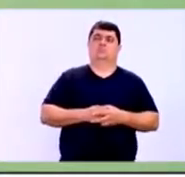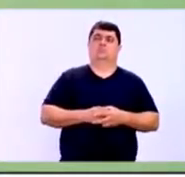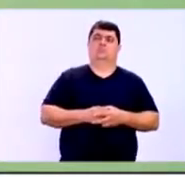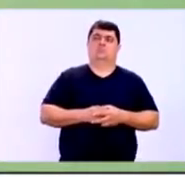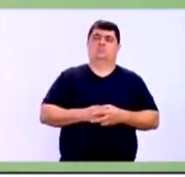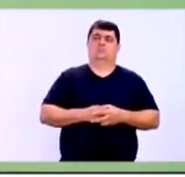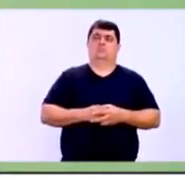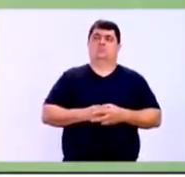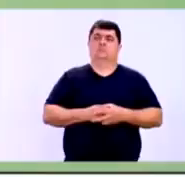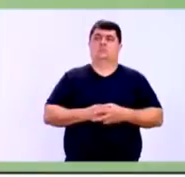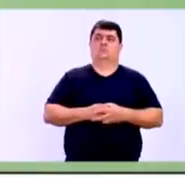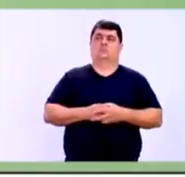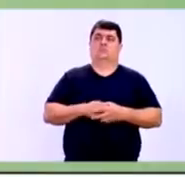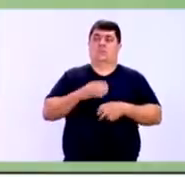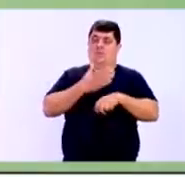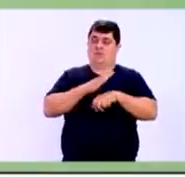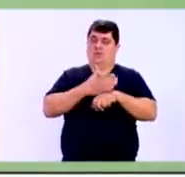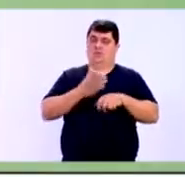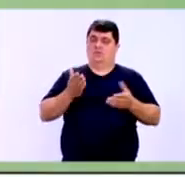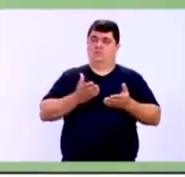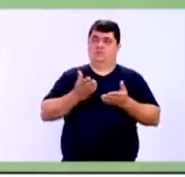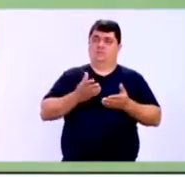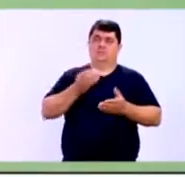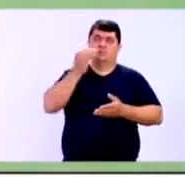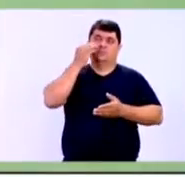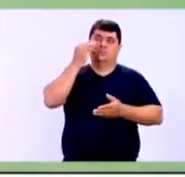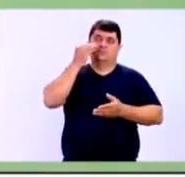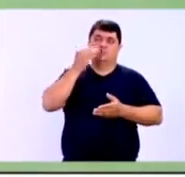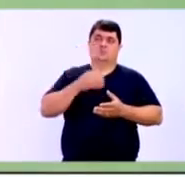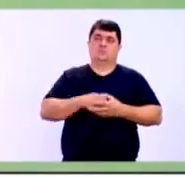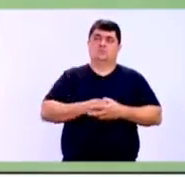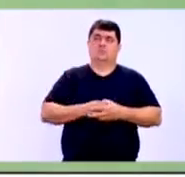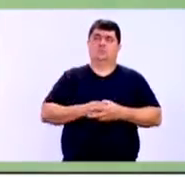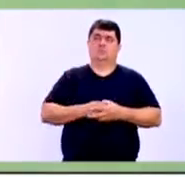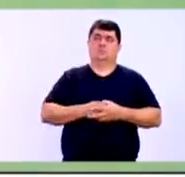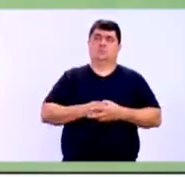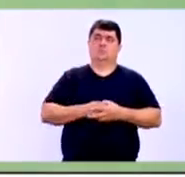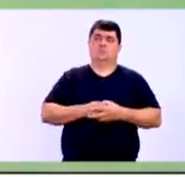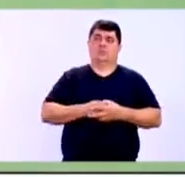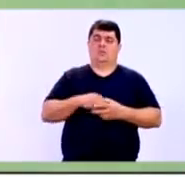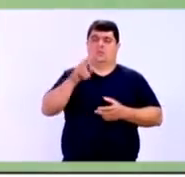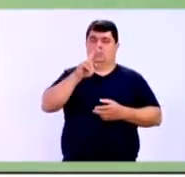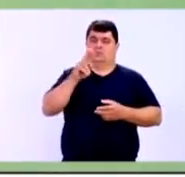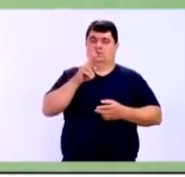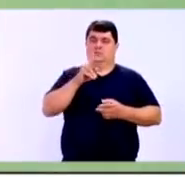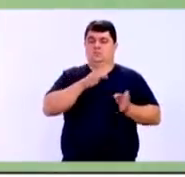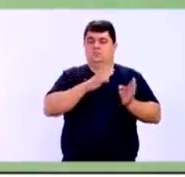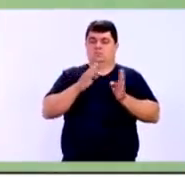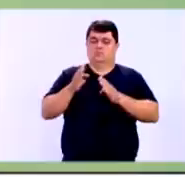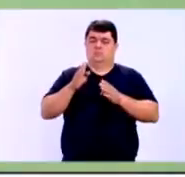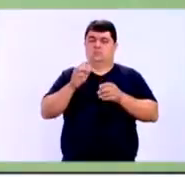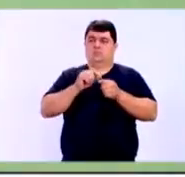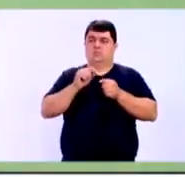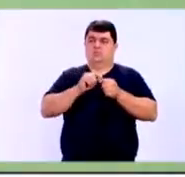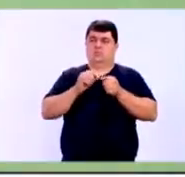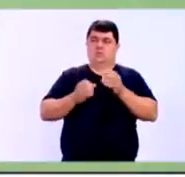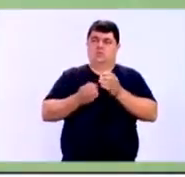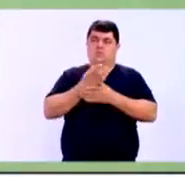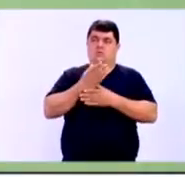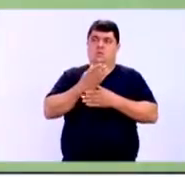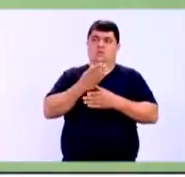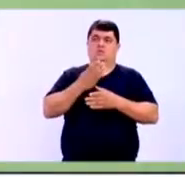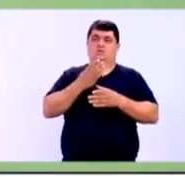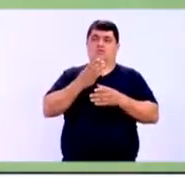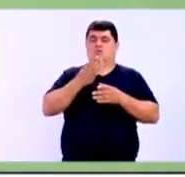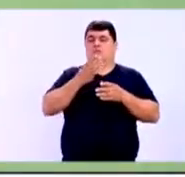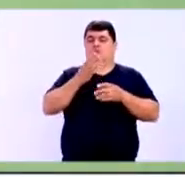E no exercício, vamos ver o quê? Utilizando os dados a seguir, elabore a ficha de controle de